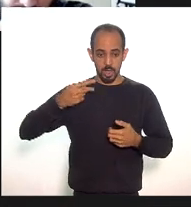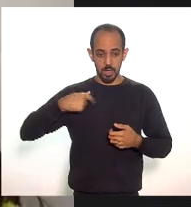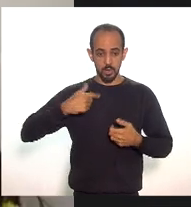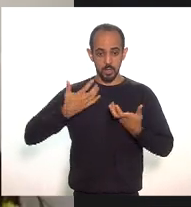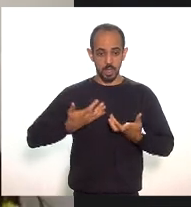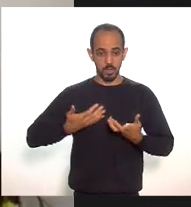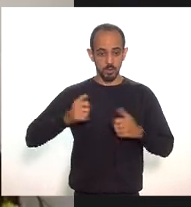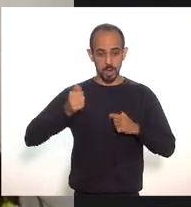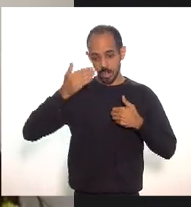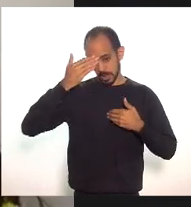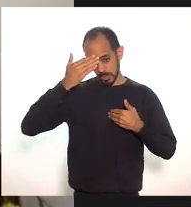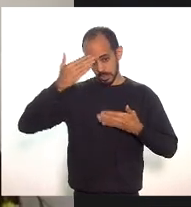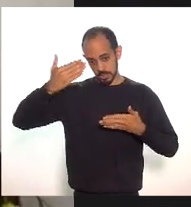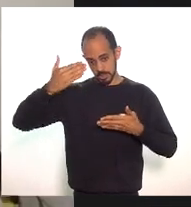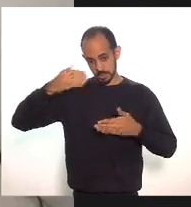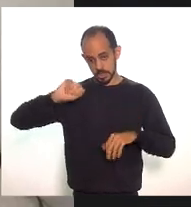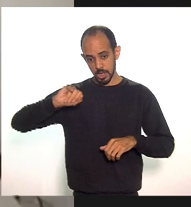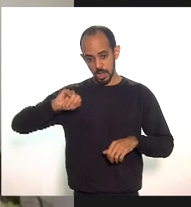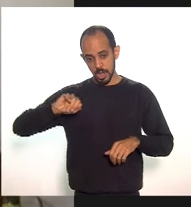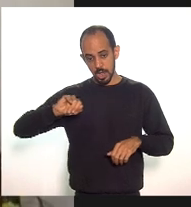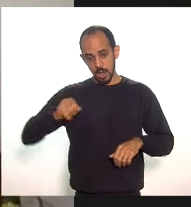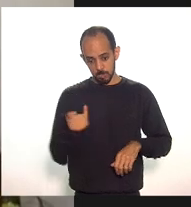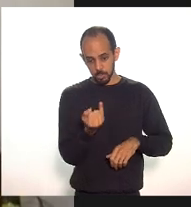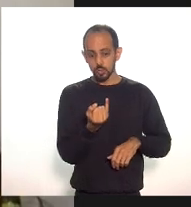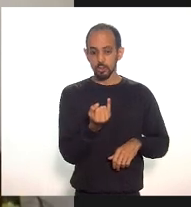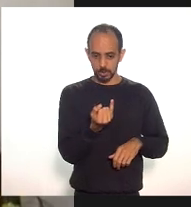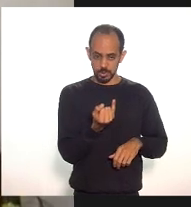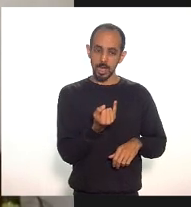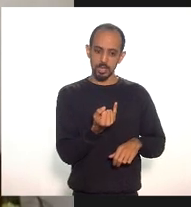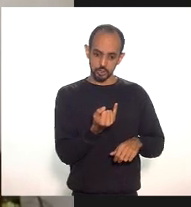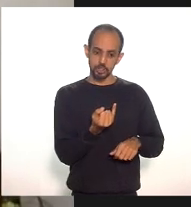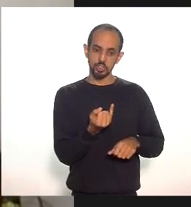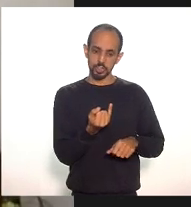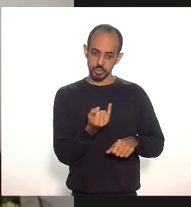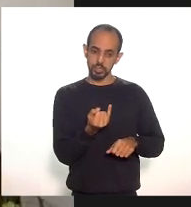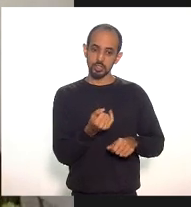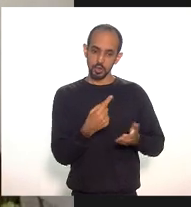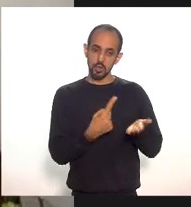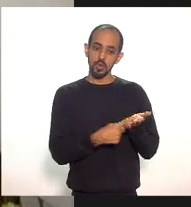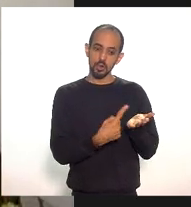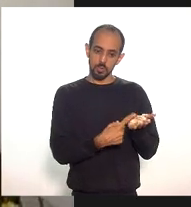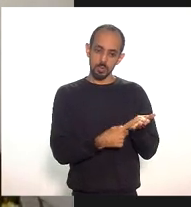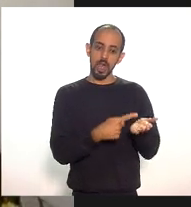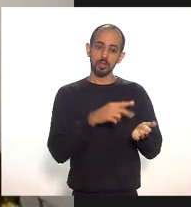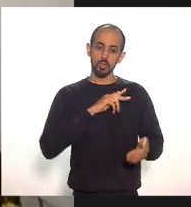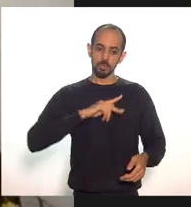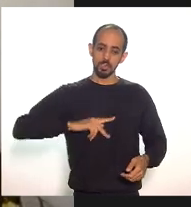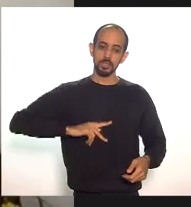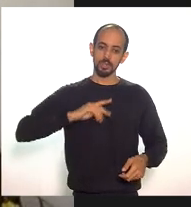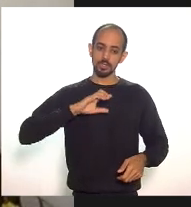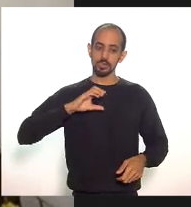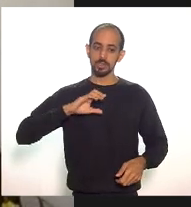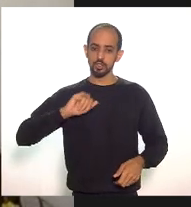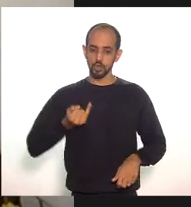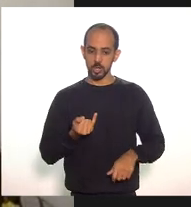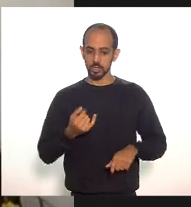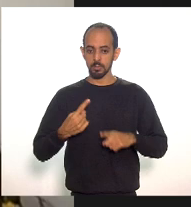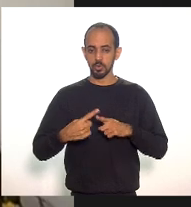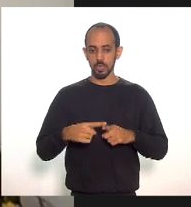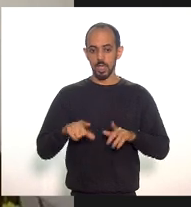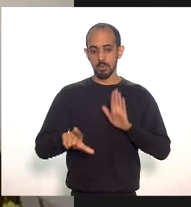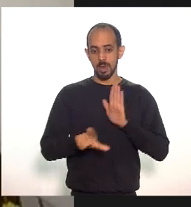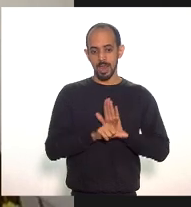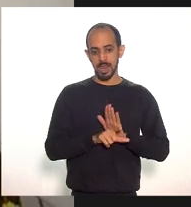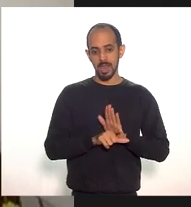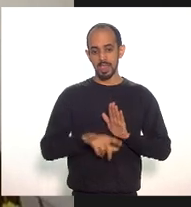agradecer aí a tentativa de de acordo com o presidente da ccj é é uma